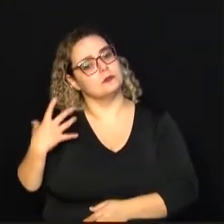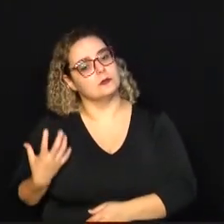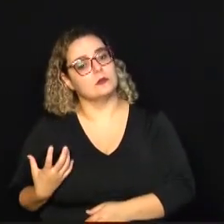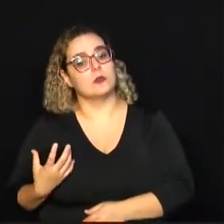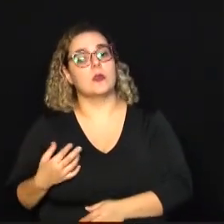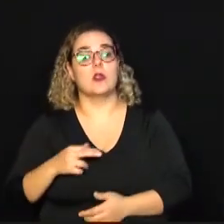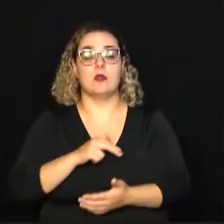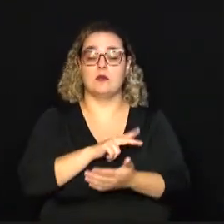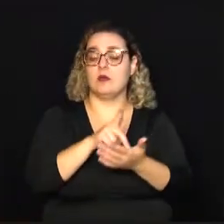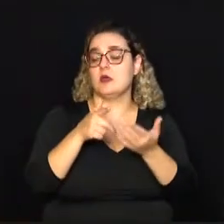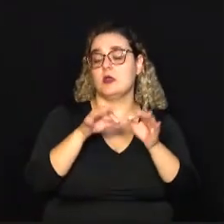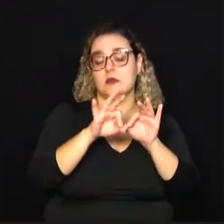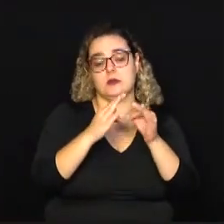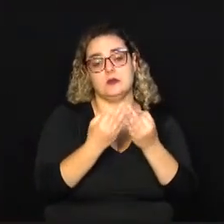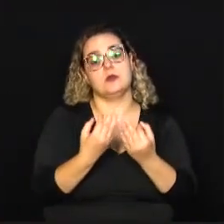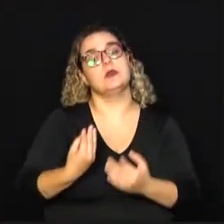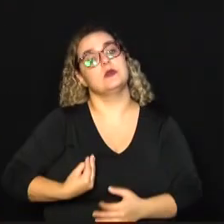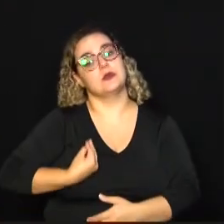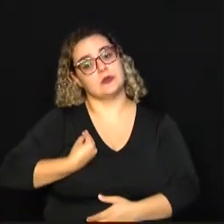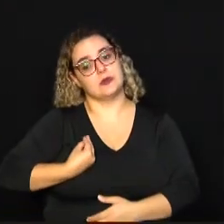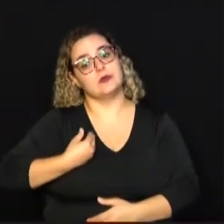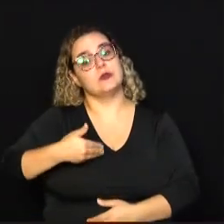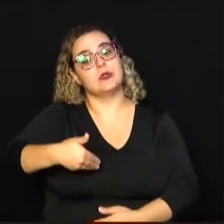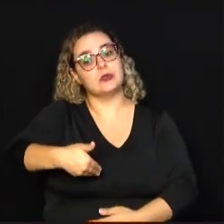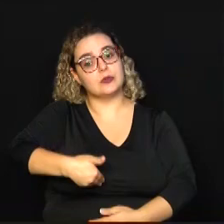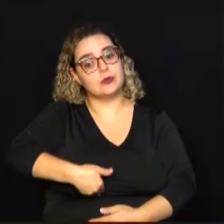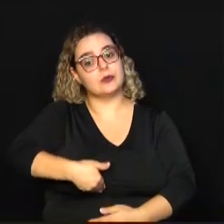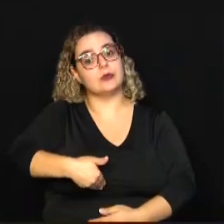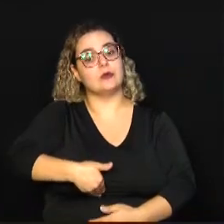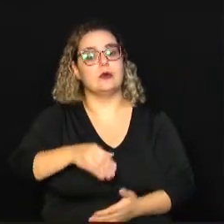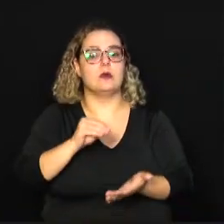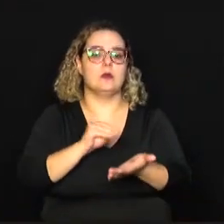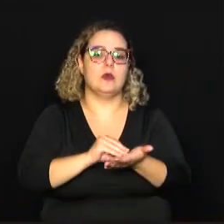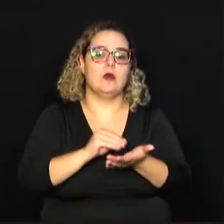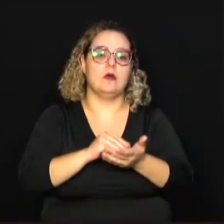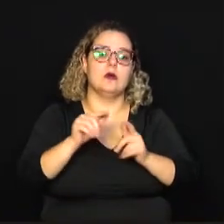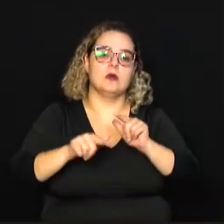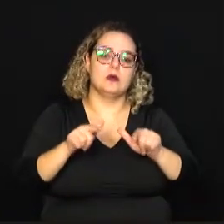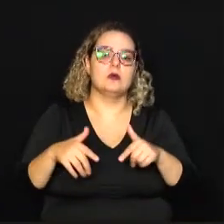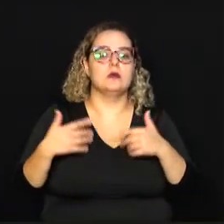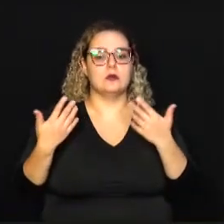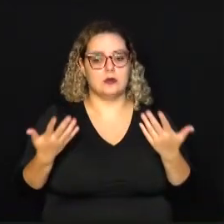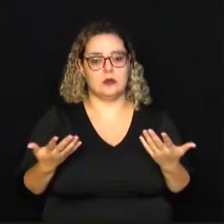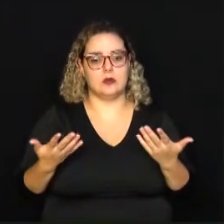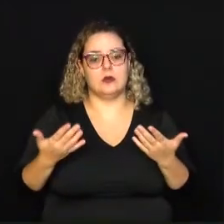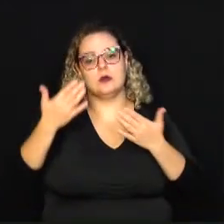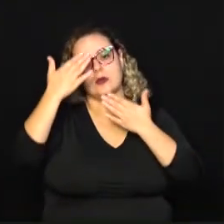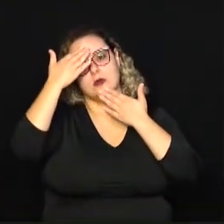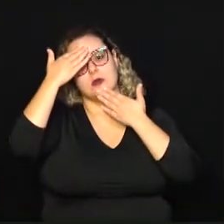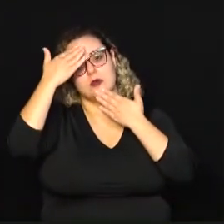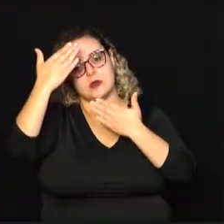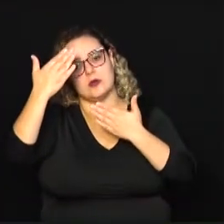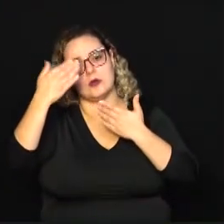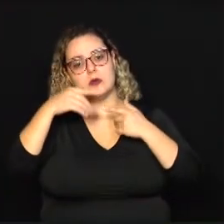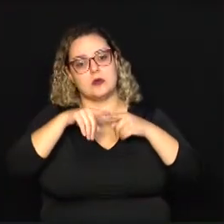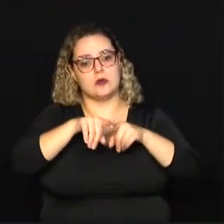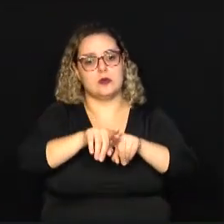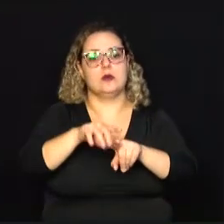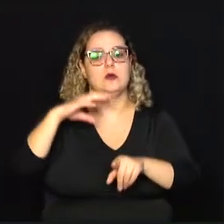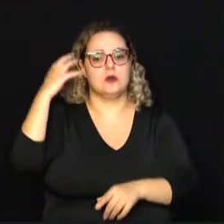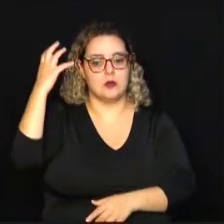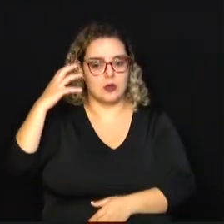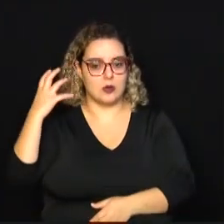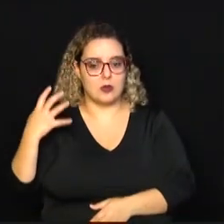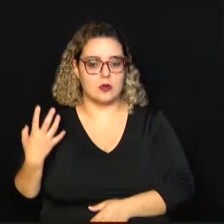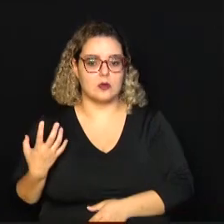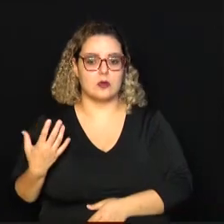estão vivendo agora a fome, o desemprego. Então era isso, eu agradeço a parceria com a Guida